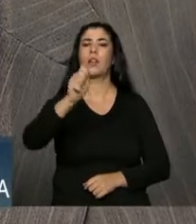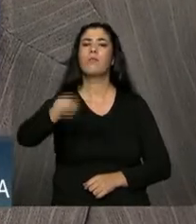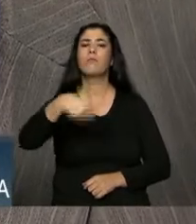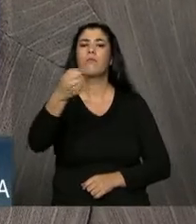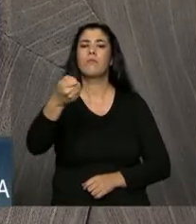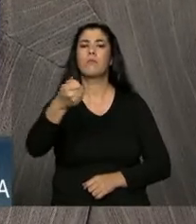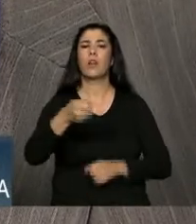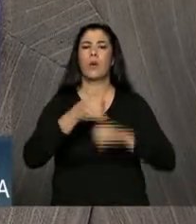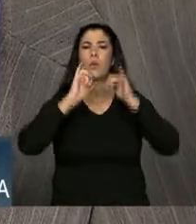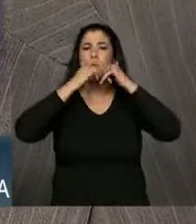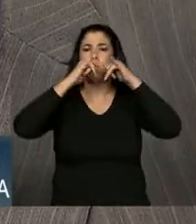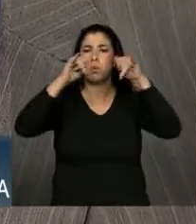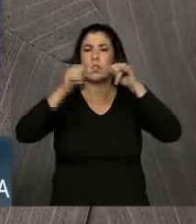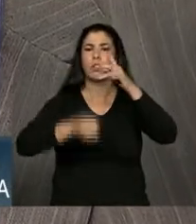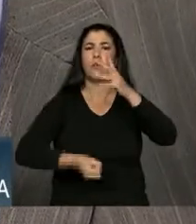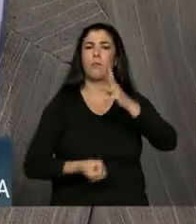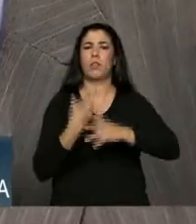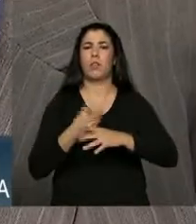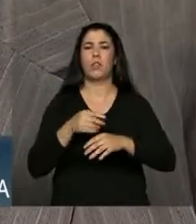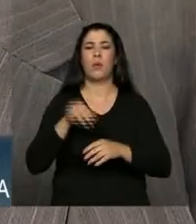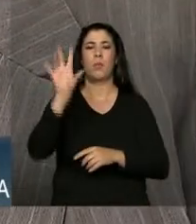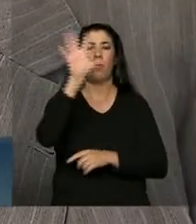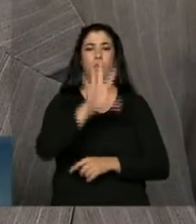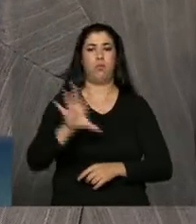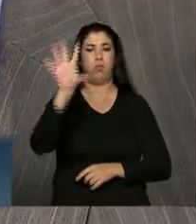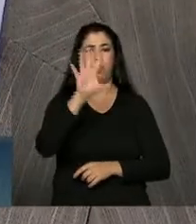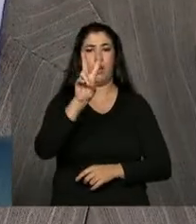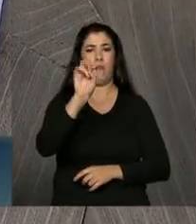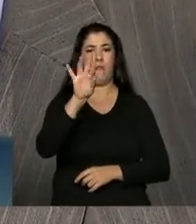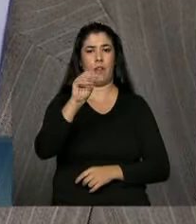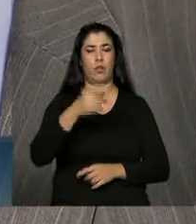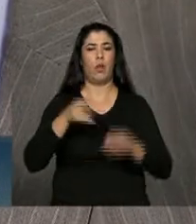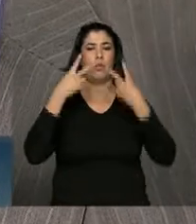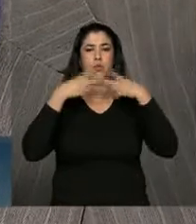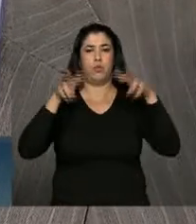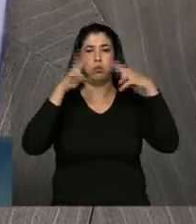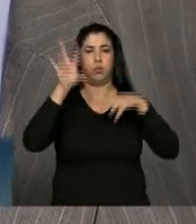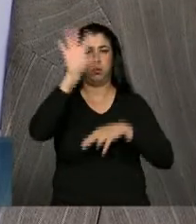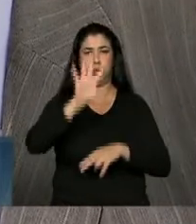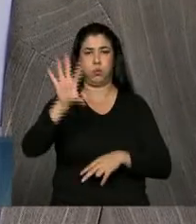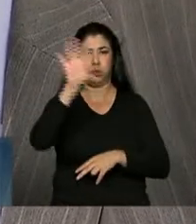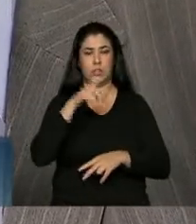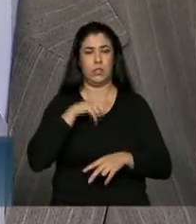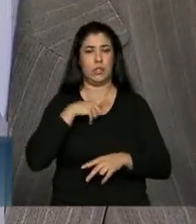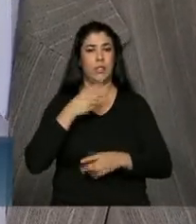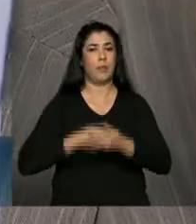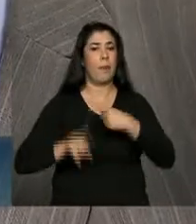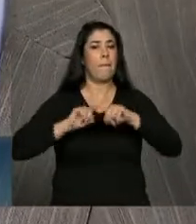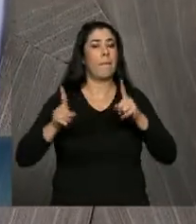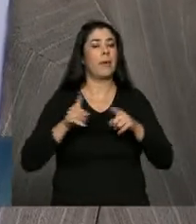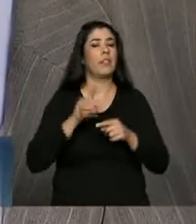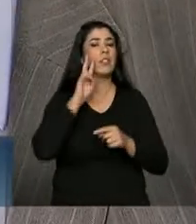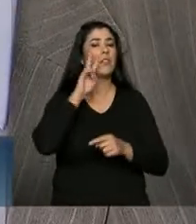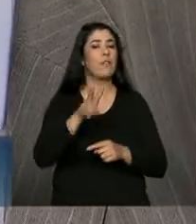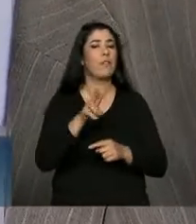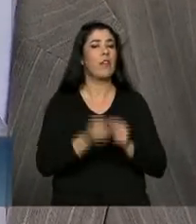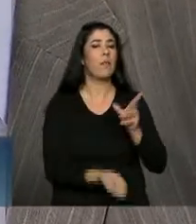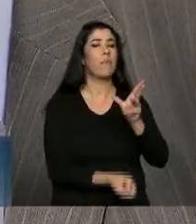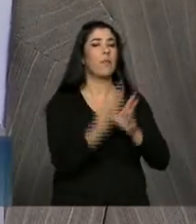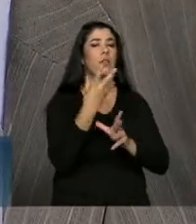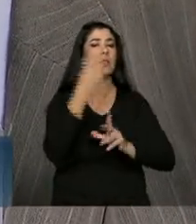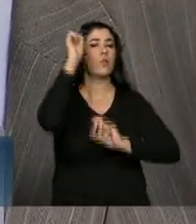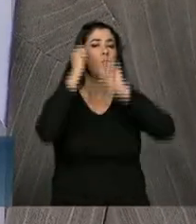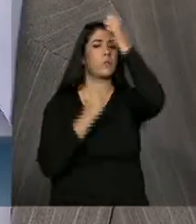bom sentido de expansão da implantação de energia eólica mas por de trás de tudo isso uma indústria se instalou